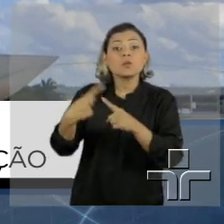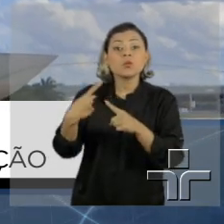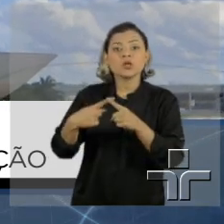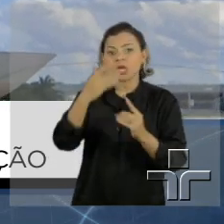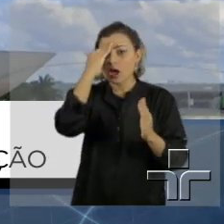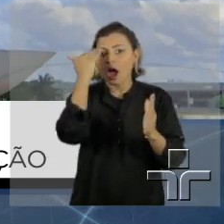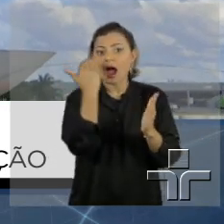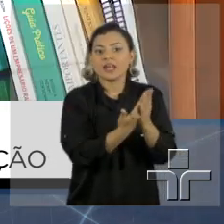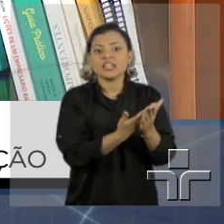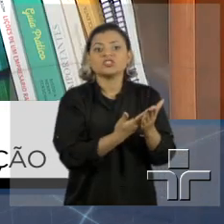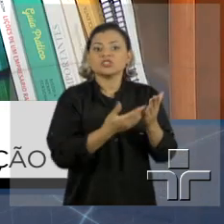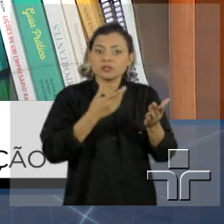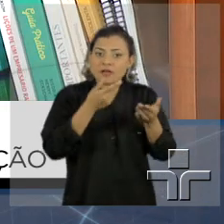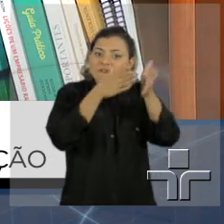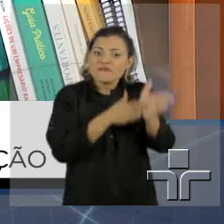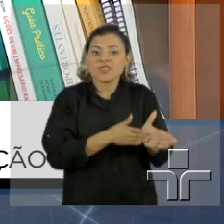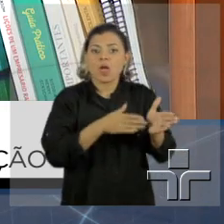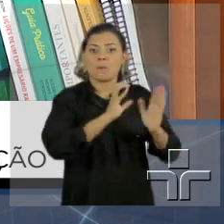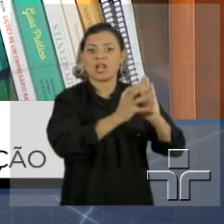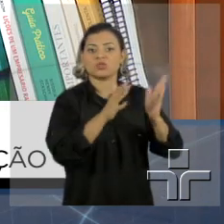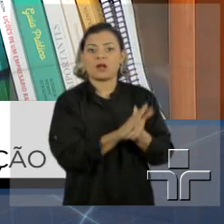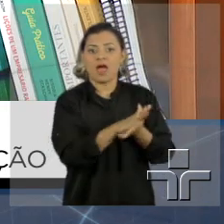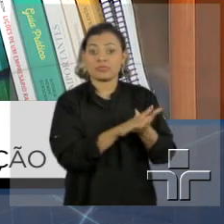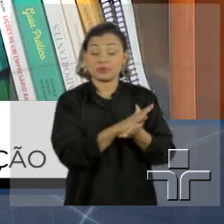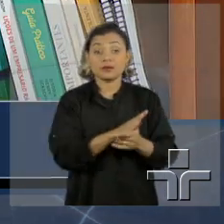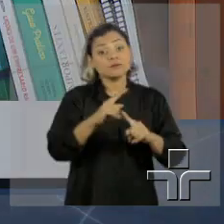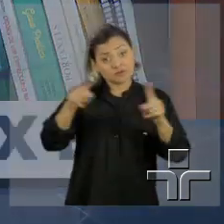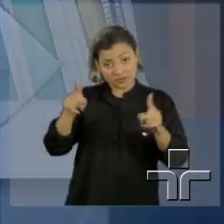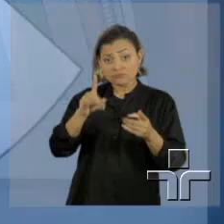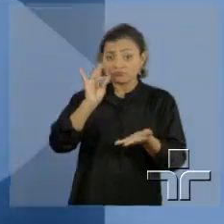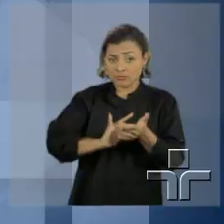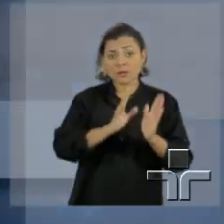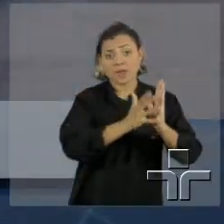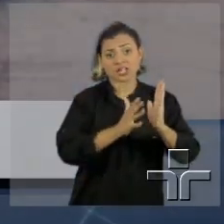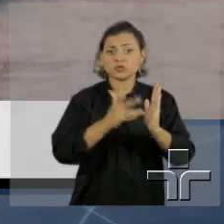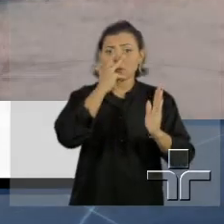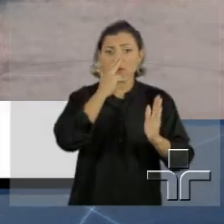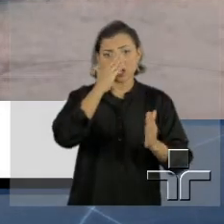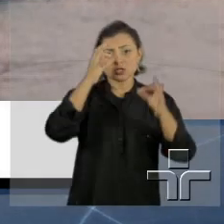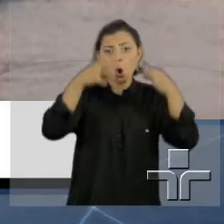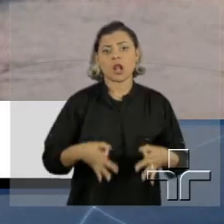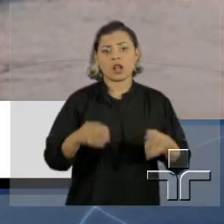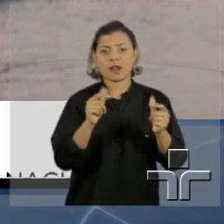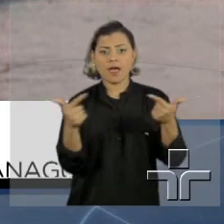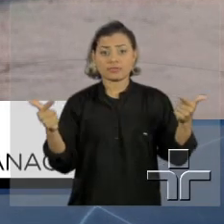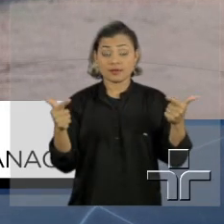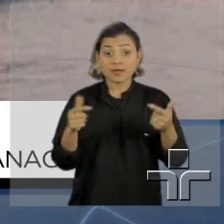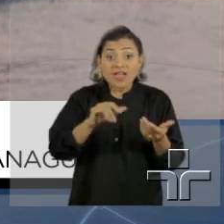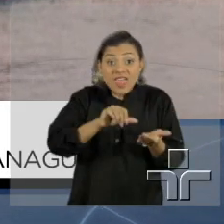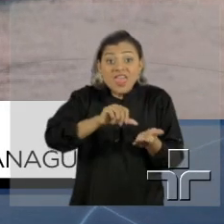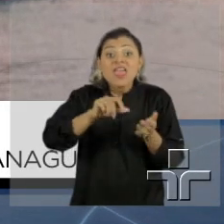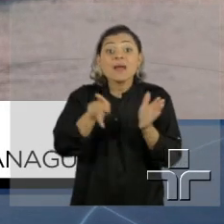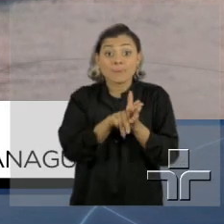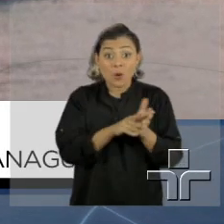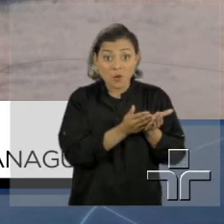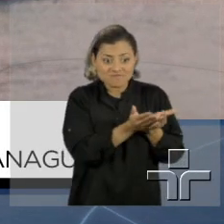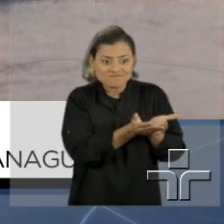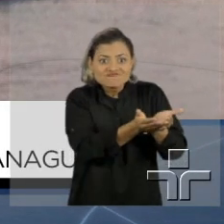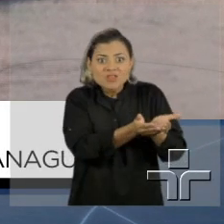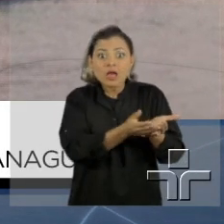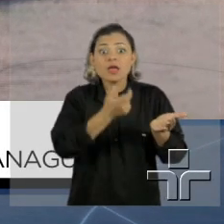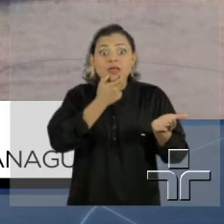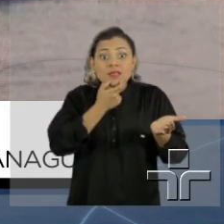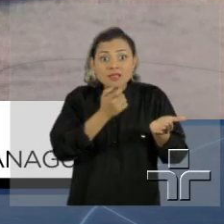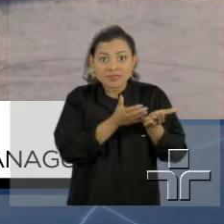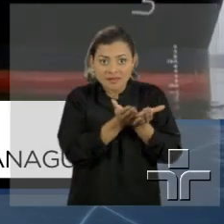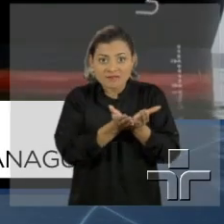infidelidade partidária. Na nossa visão, os partidos estão sendo um pouco desonestos. Irã anuncia que apreendeu petroleiro britânico no Golfo